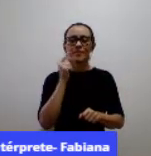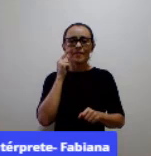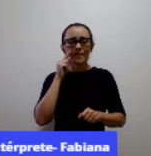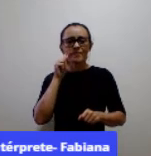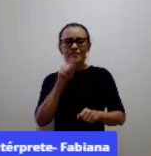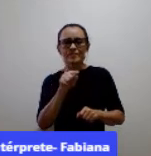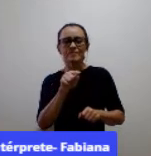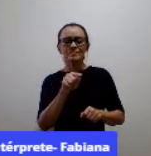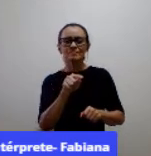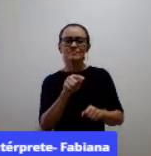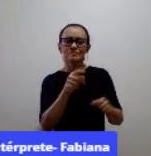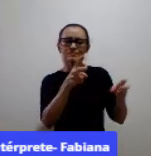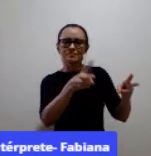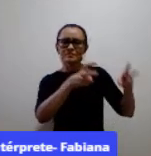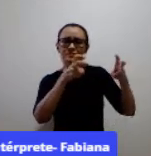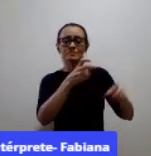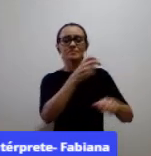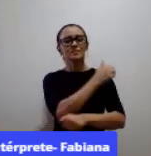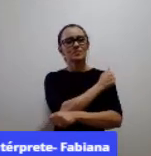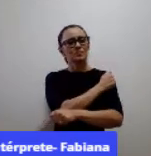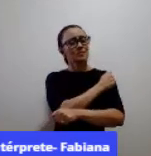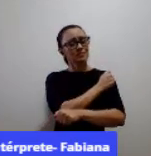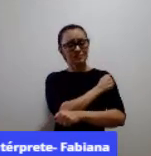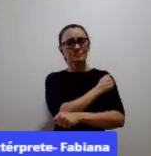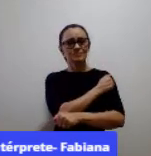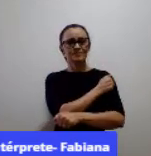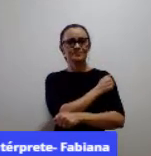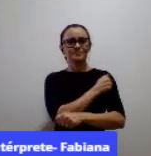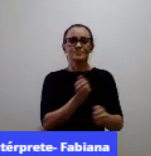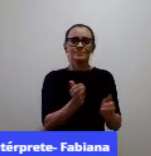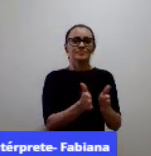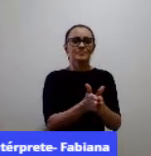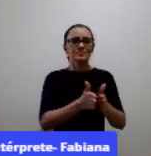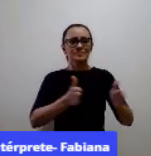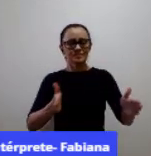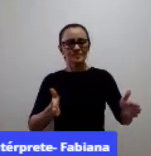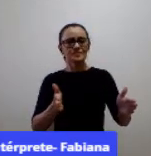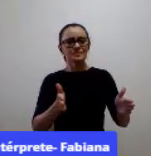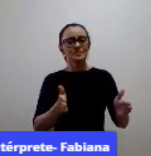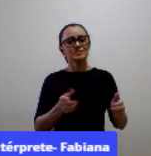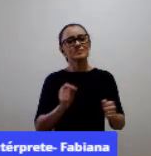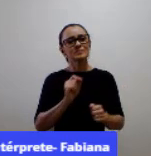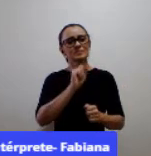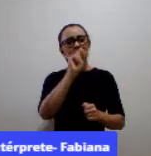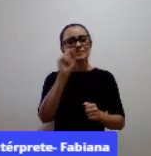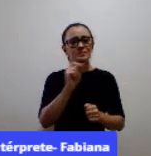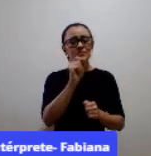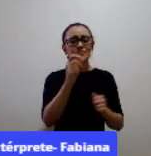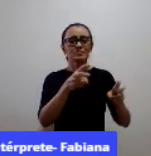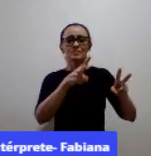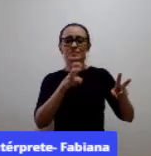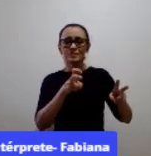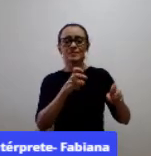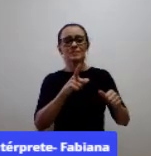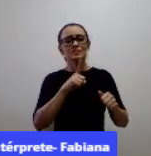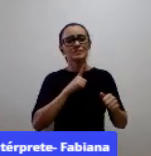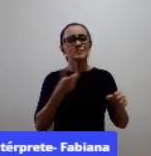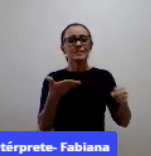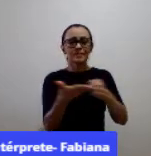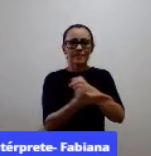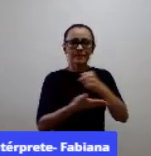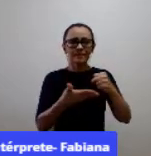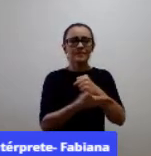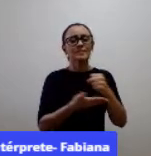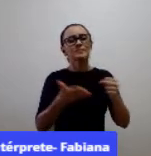e desse período todo que serve como base para a gente estimular com maior intensidade toda essa questão e alcançar